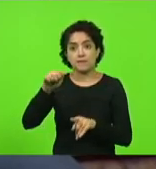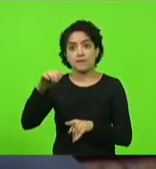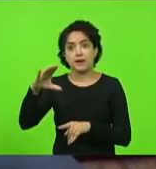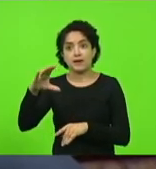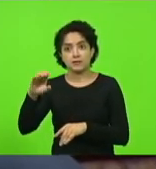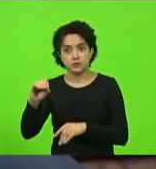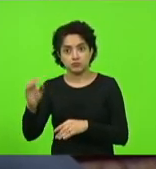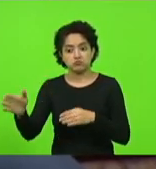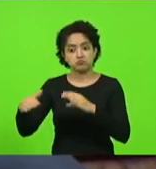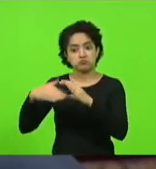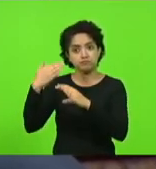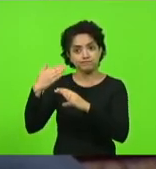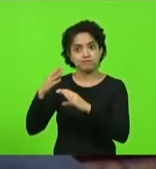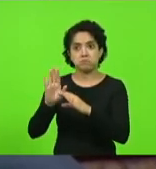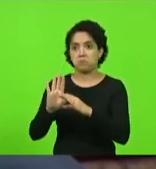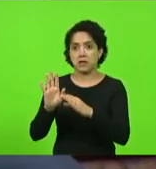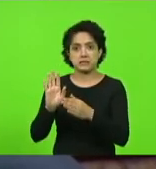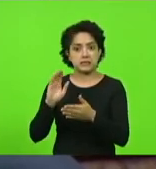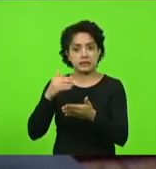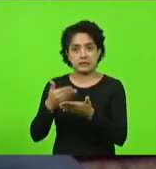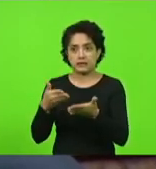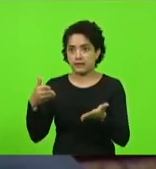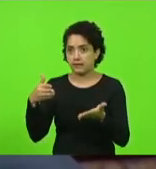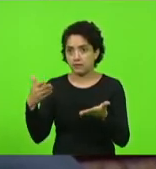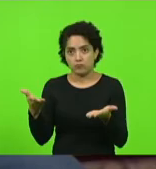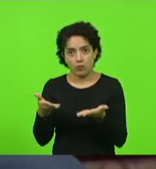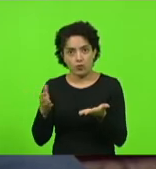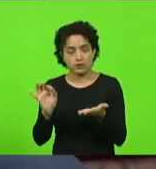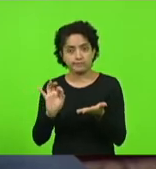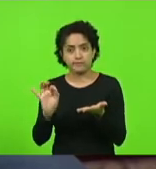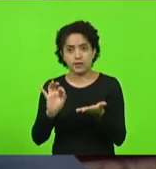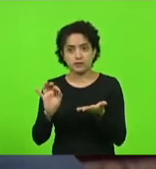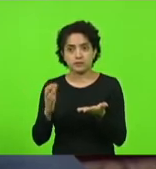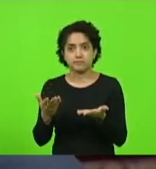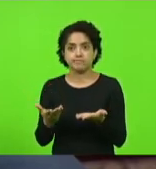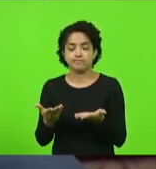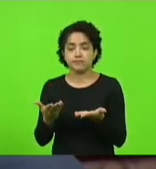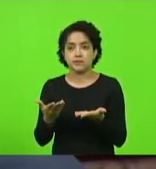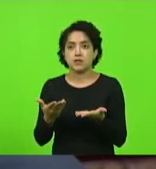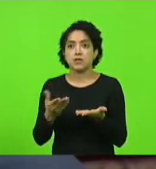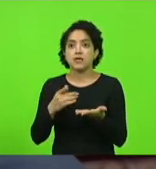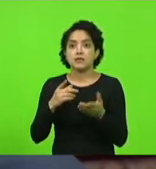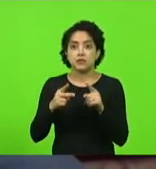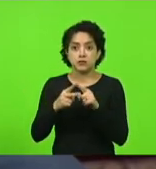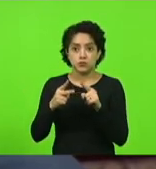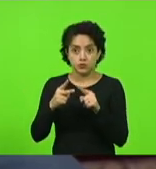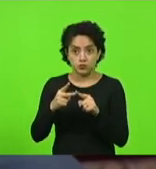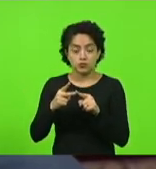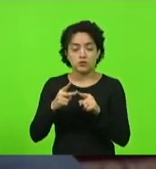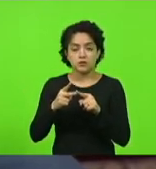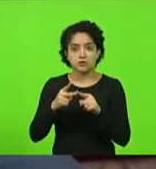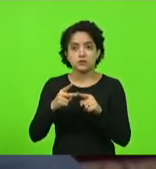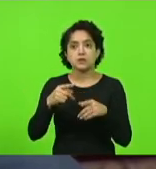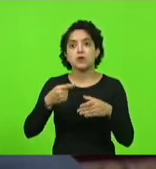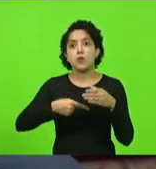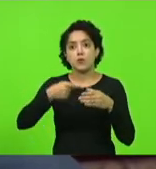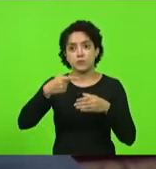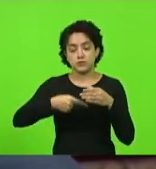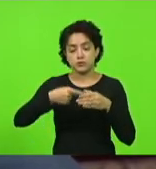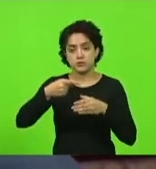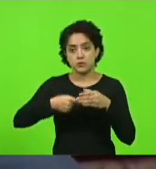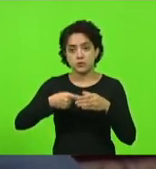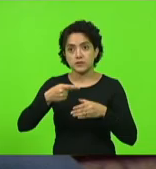casa e não enviou. Isso faz parte de um plano de carreira. Nós temos duas comissões abertas nessa